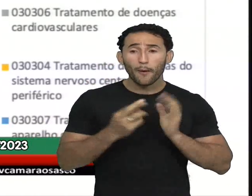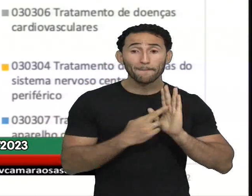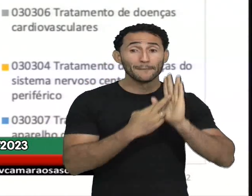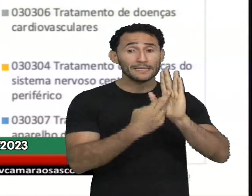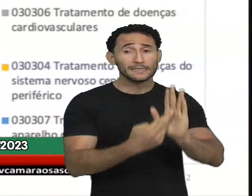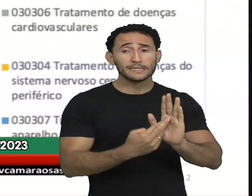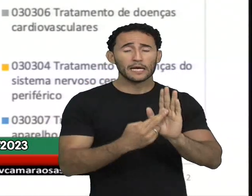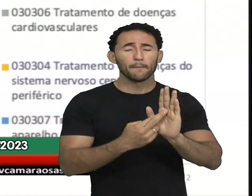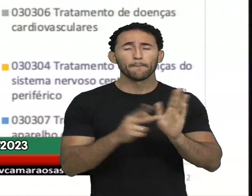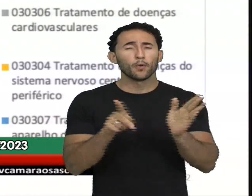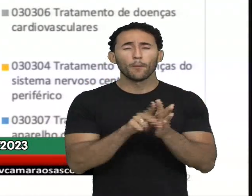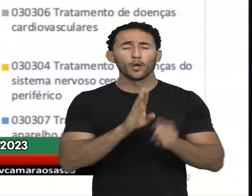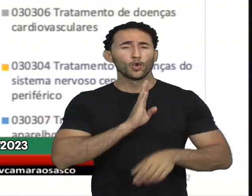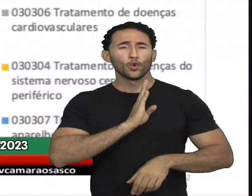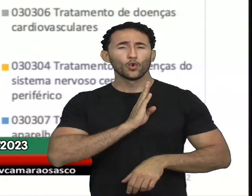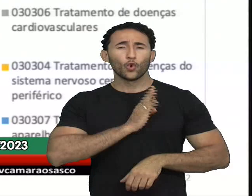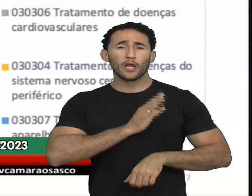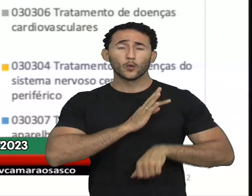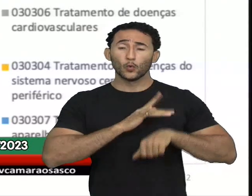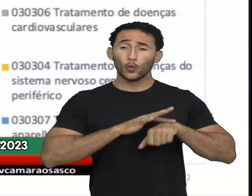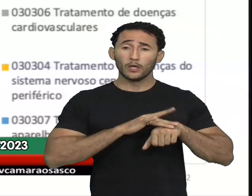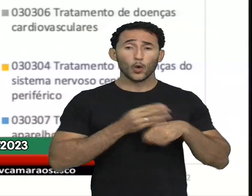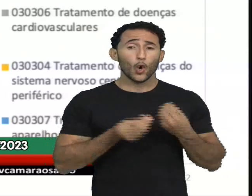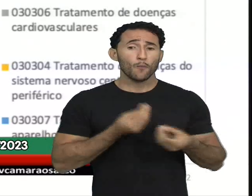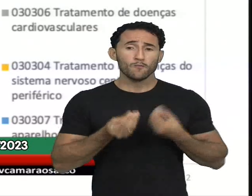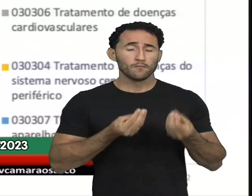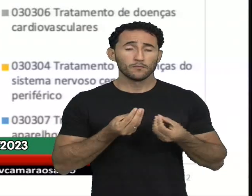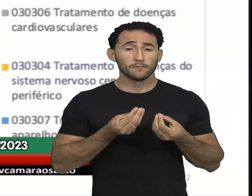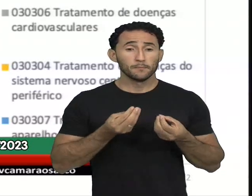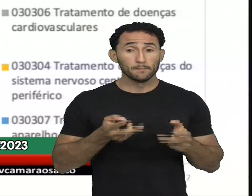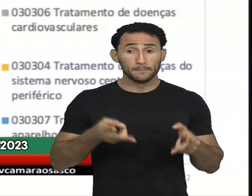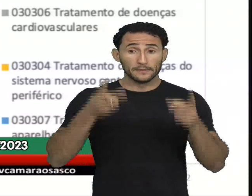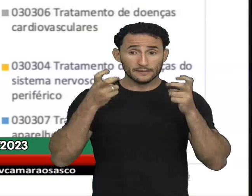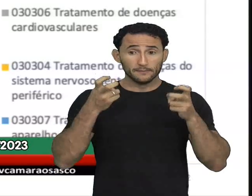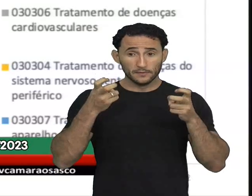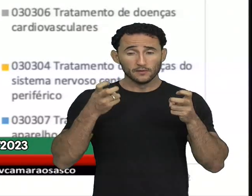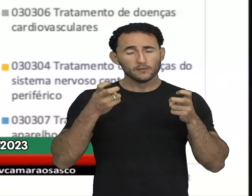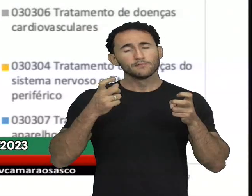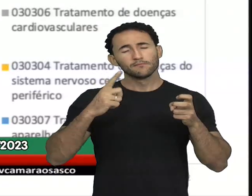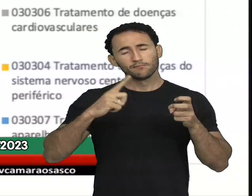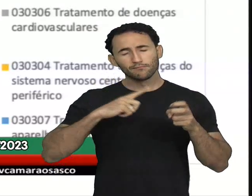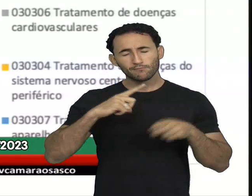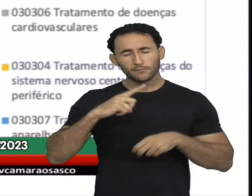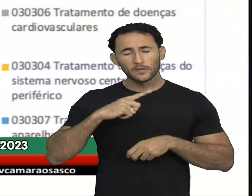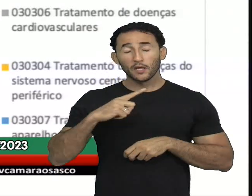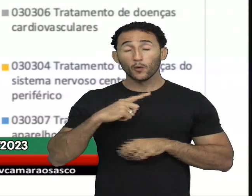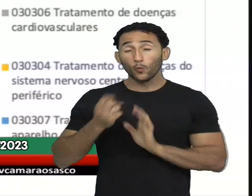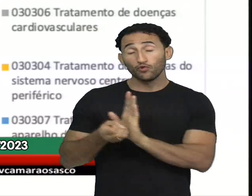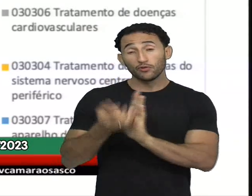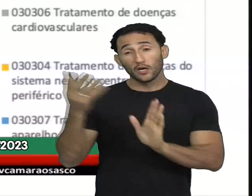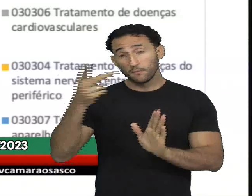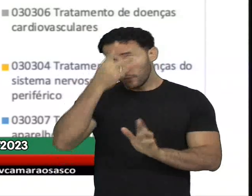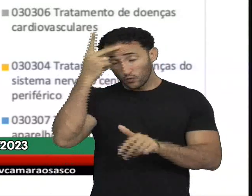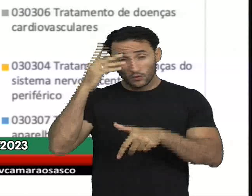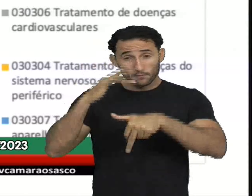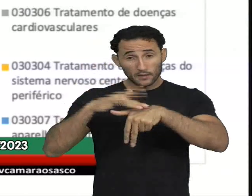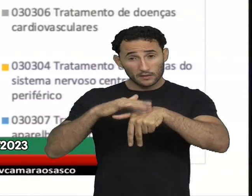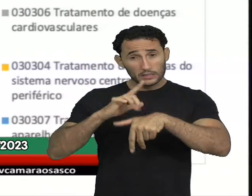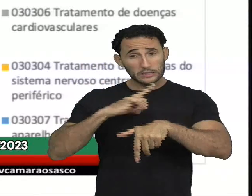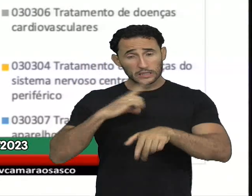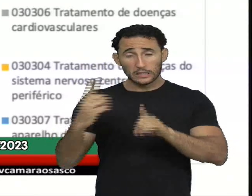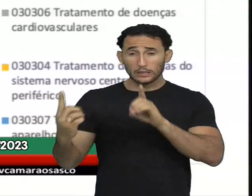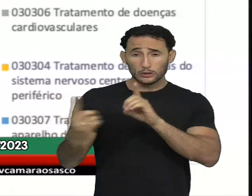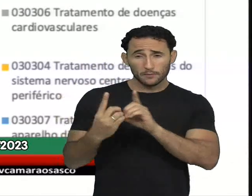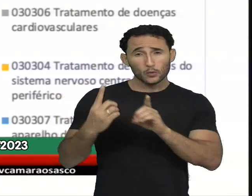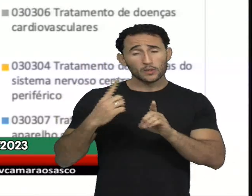cardiovascular. Como a gente pode ver, em números de pacientes atendidos, hospitais de média